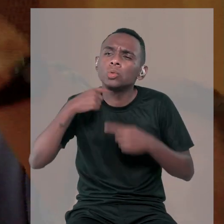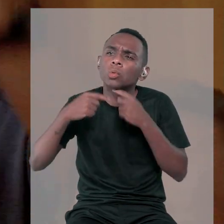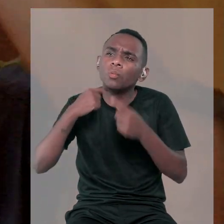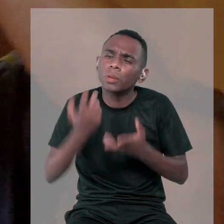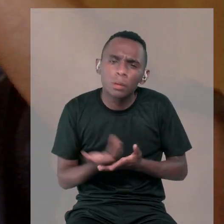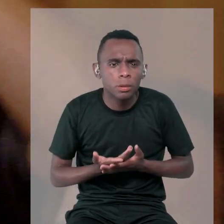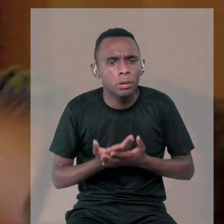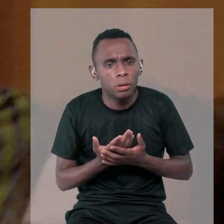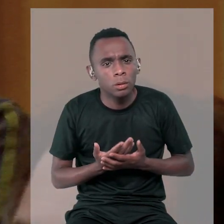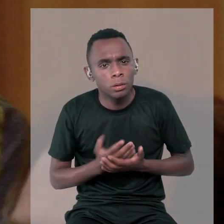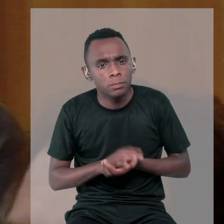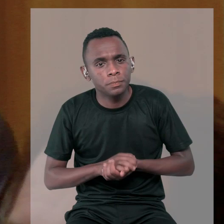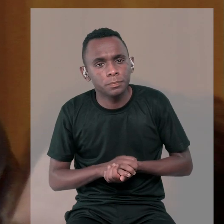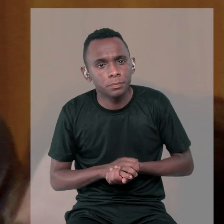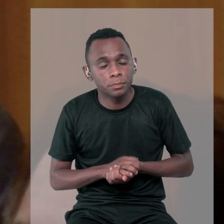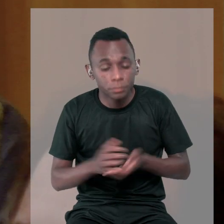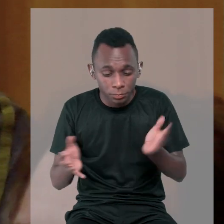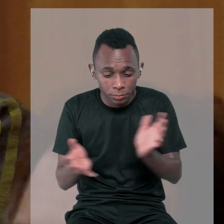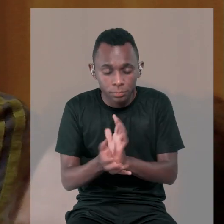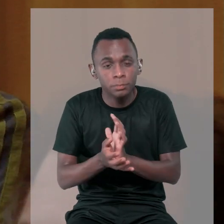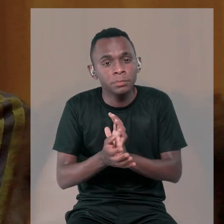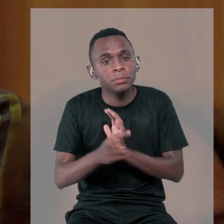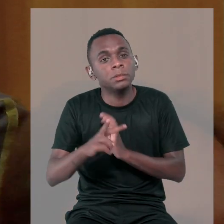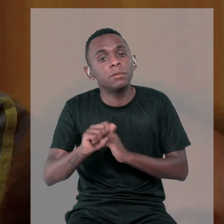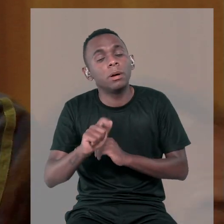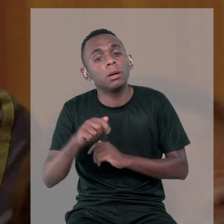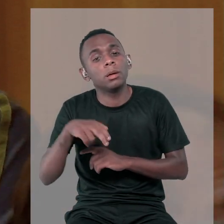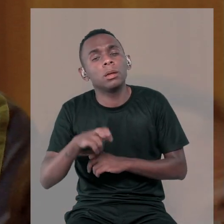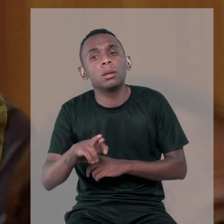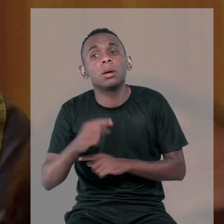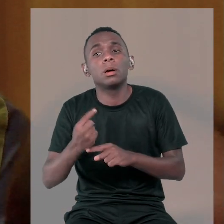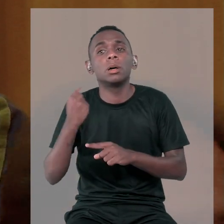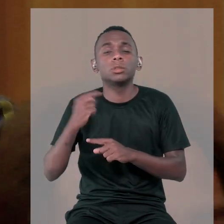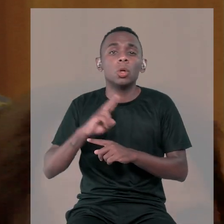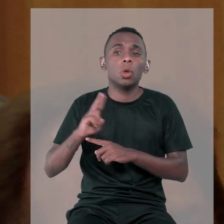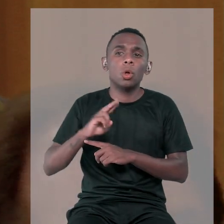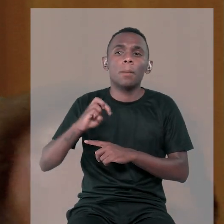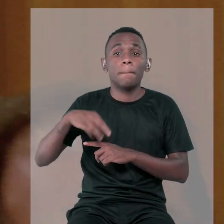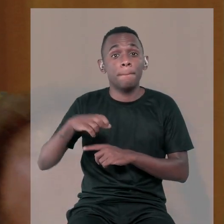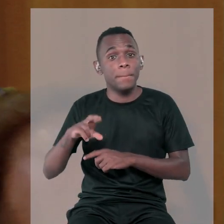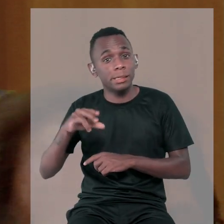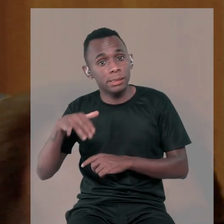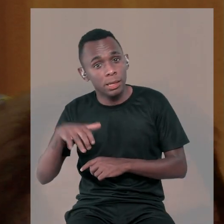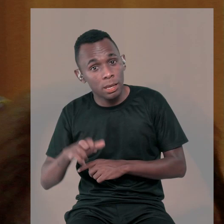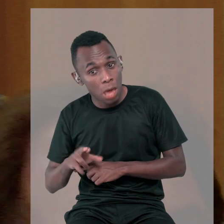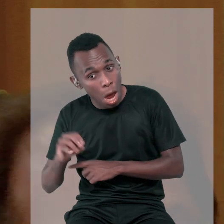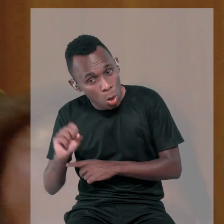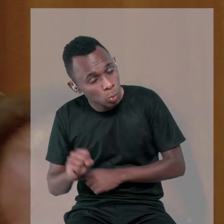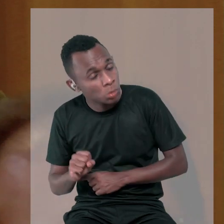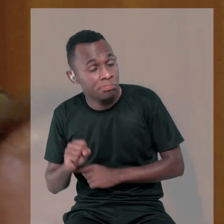esse grupo Wagner, a gente antes chamava de mercenários, né? Um exército de mercenários. Isso mudou?